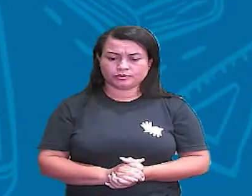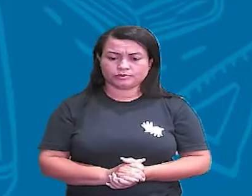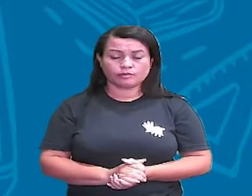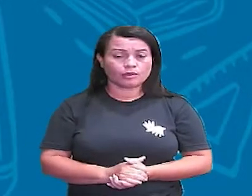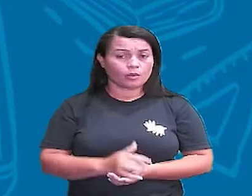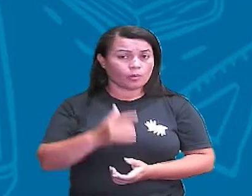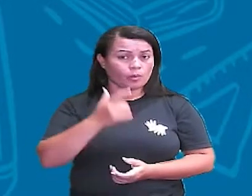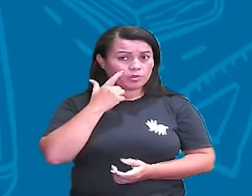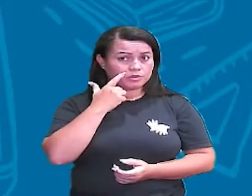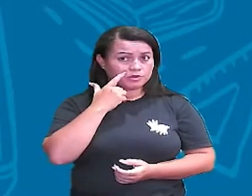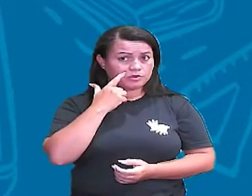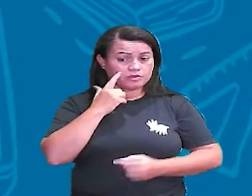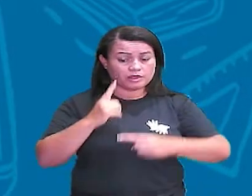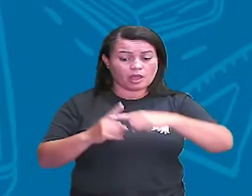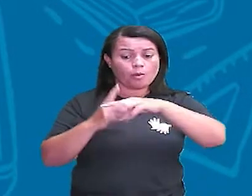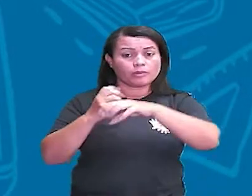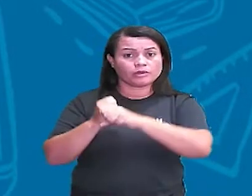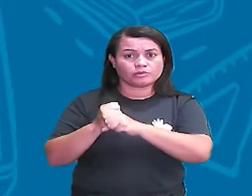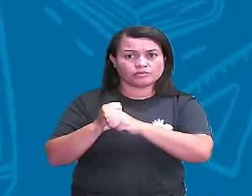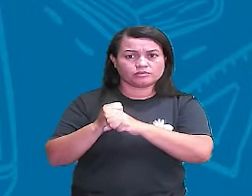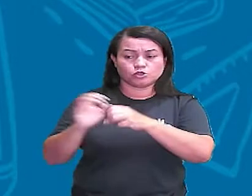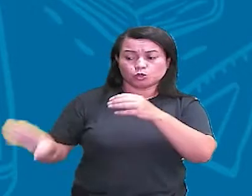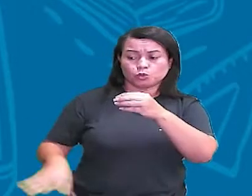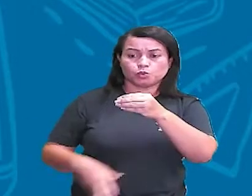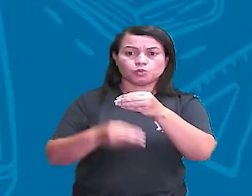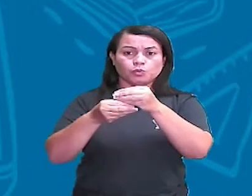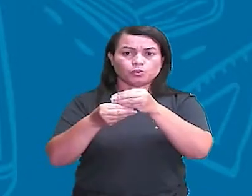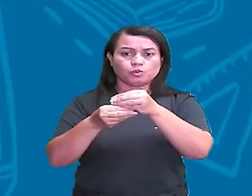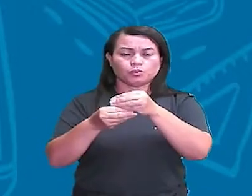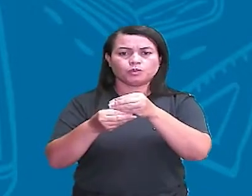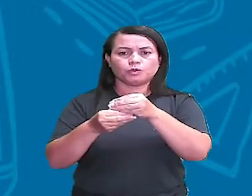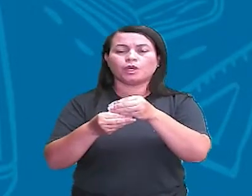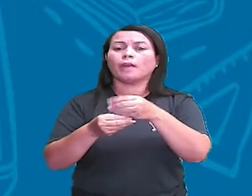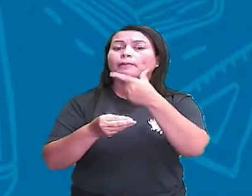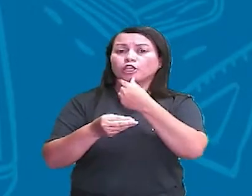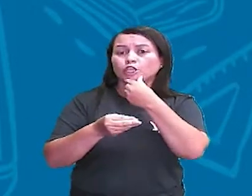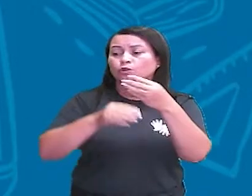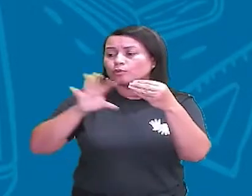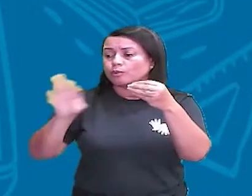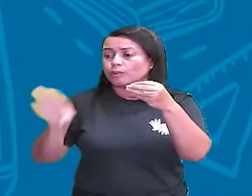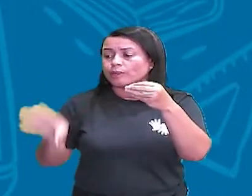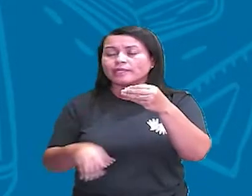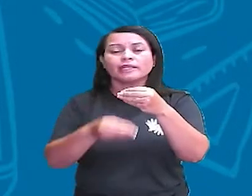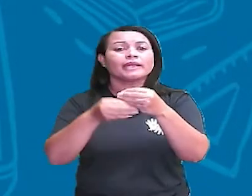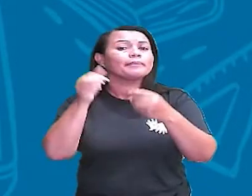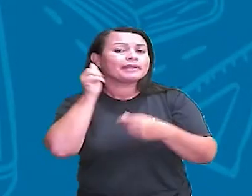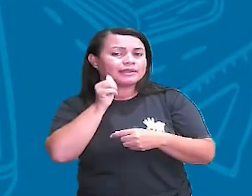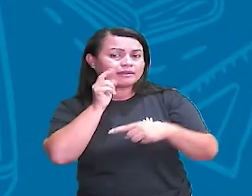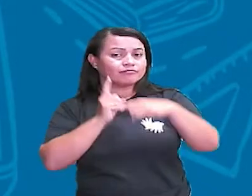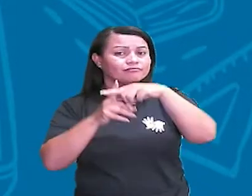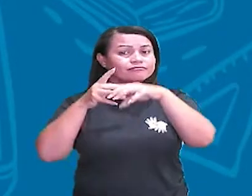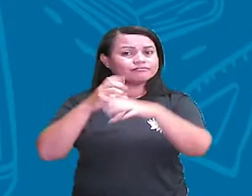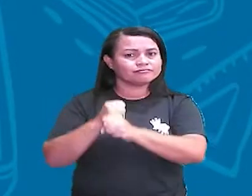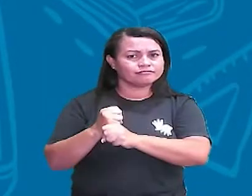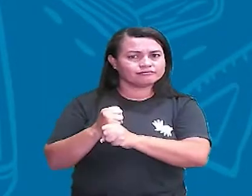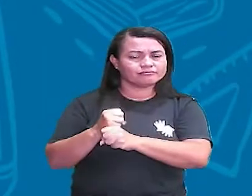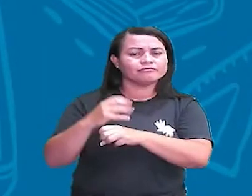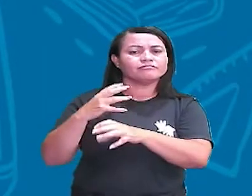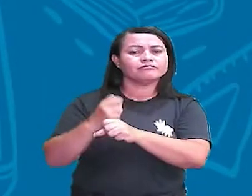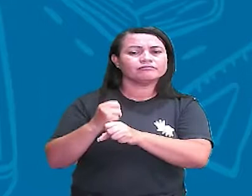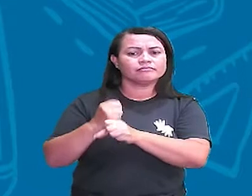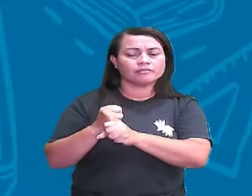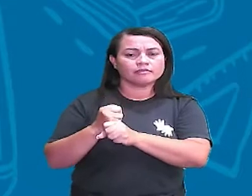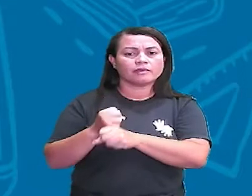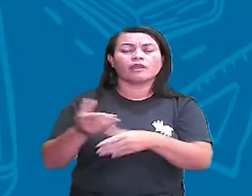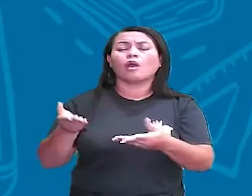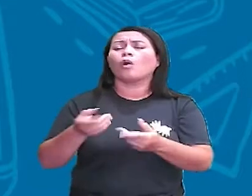gente aumentou, né? A gente juntou a quantidade de meninos com a quantidade de meninas. E aí a gente vai